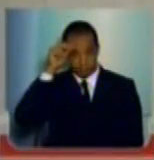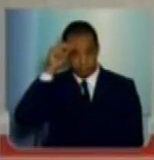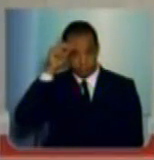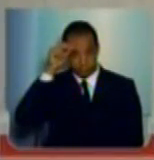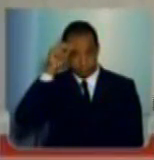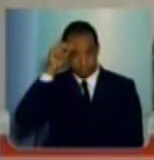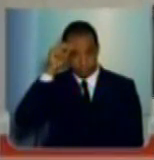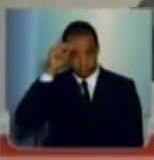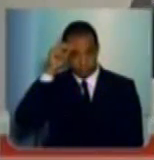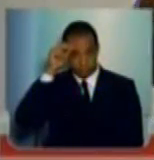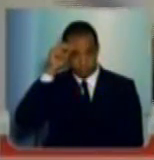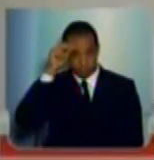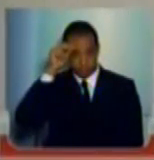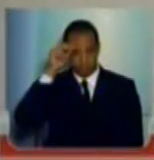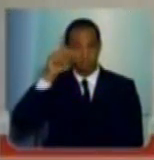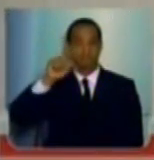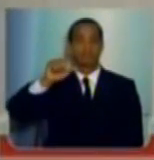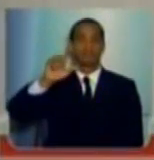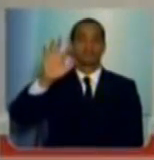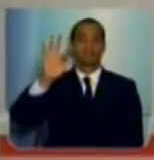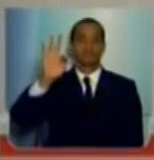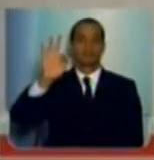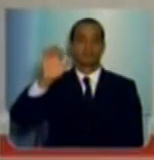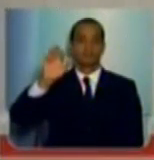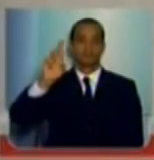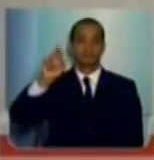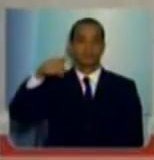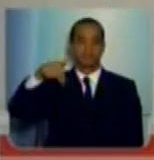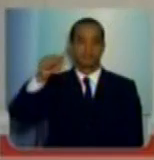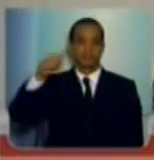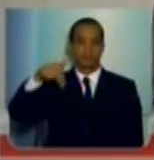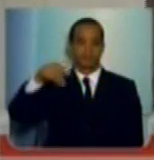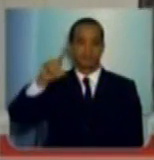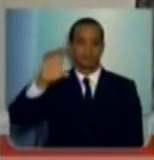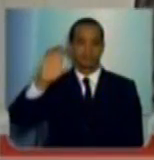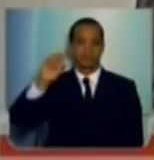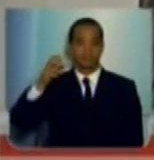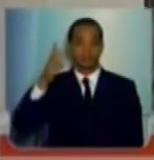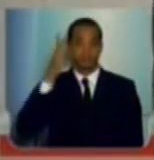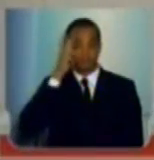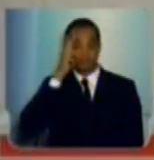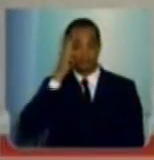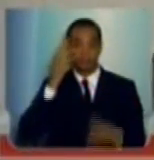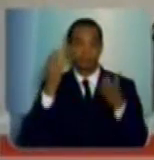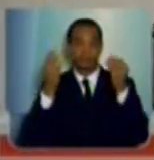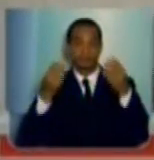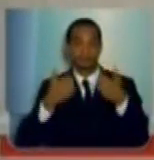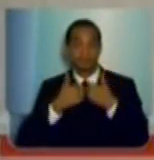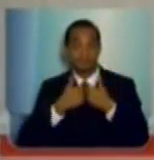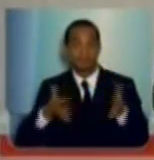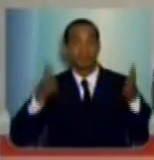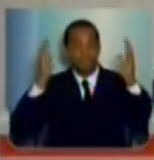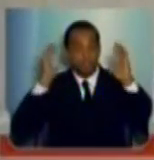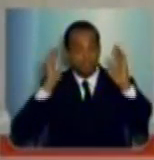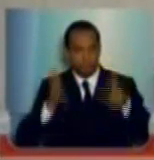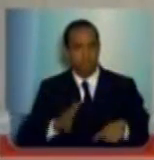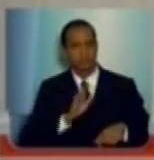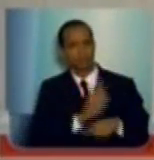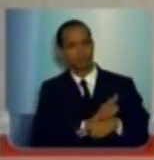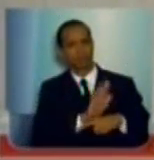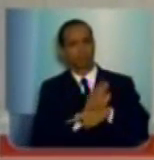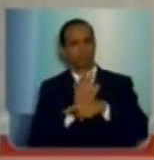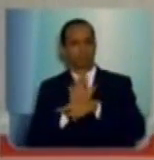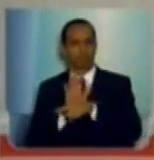fal que Gilberto Cassab não é o prefeito Fernando hadad para que providências imediatas sejam